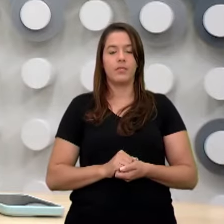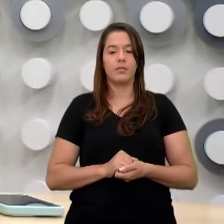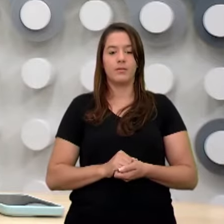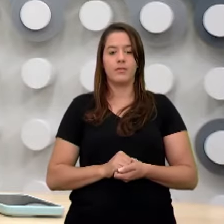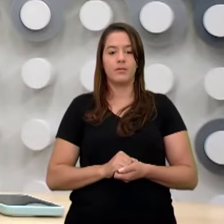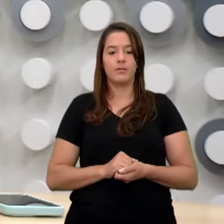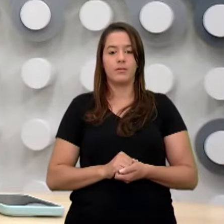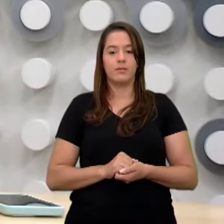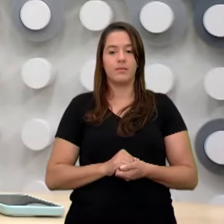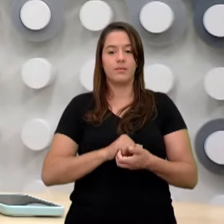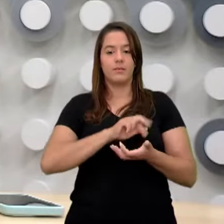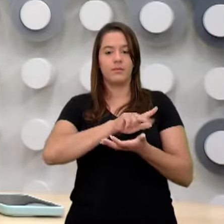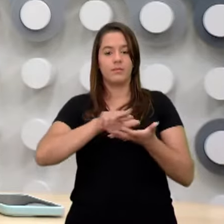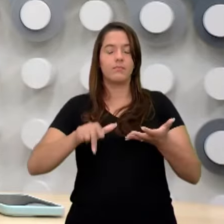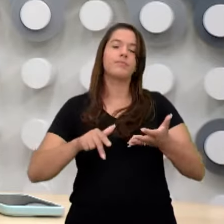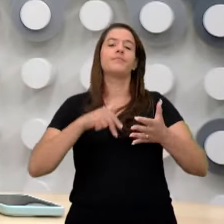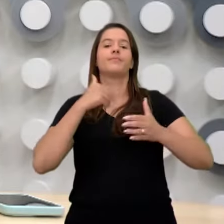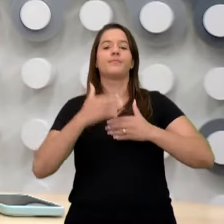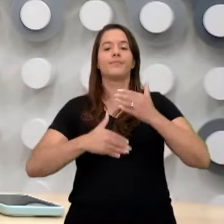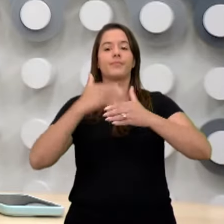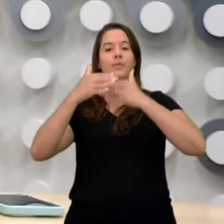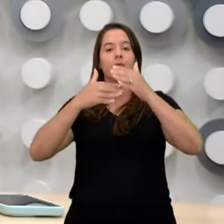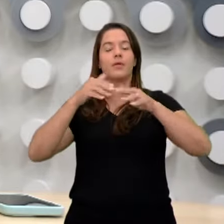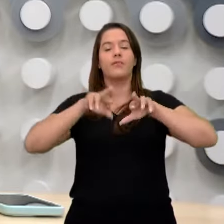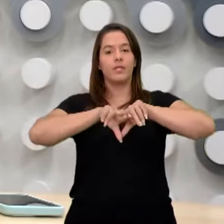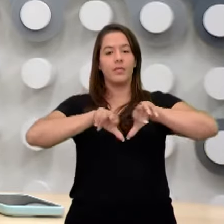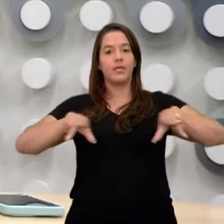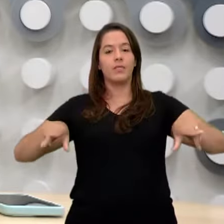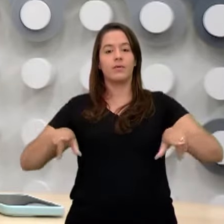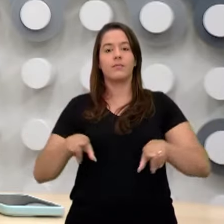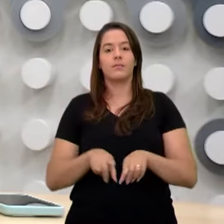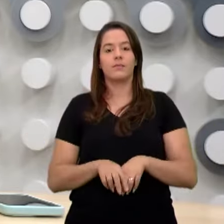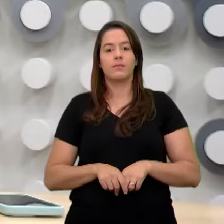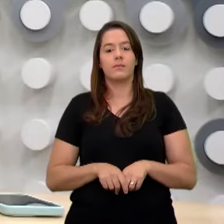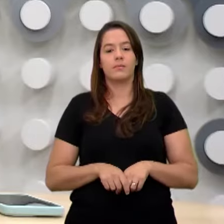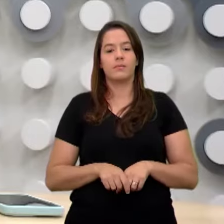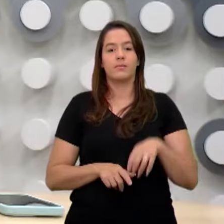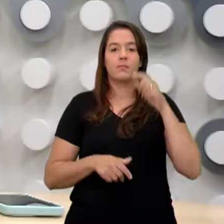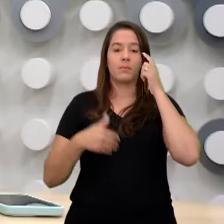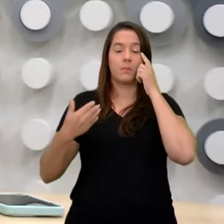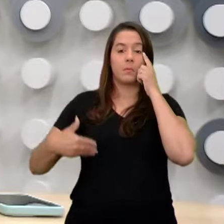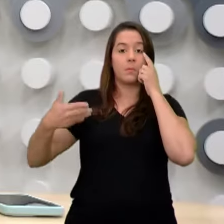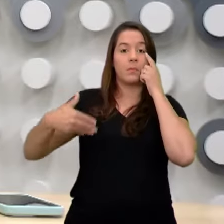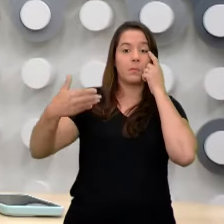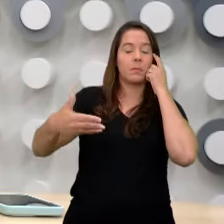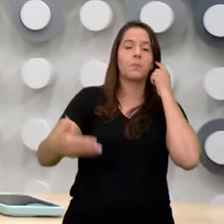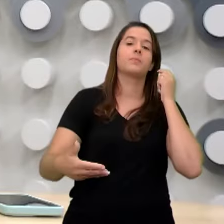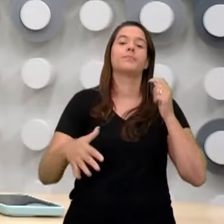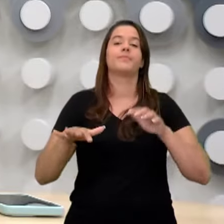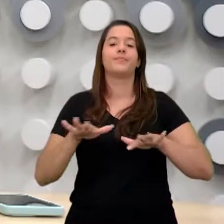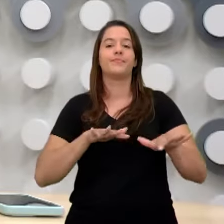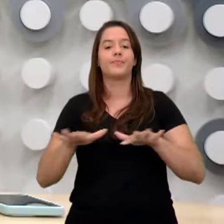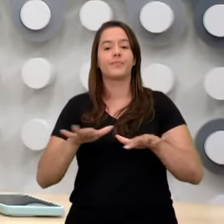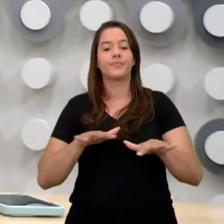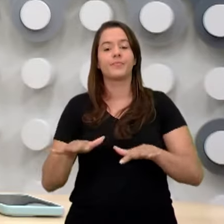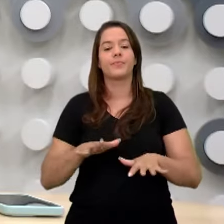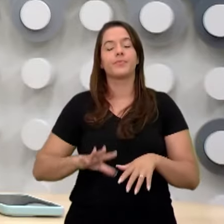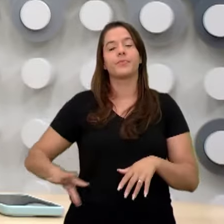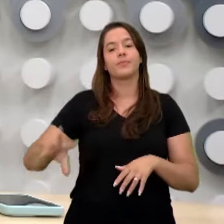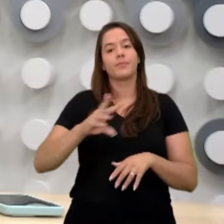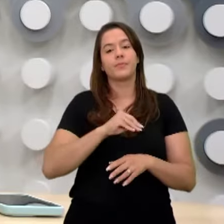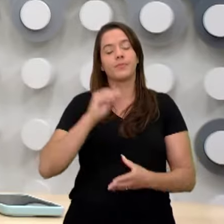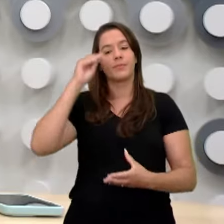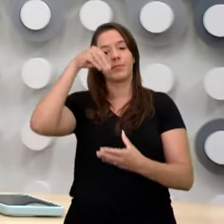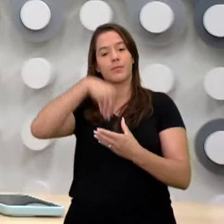ela é dinâmica, por isso que nós estamos deixando bem claro no objetivo dessa dinâmica que o planeta tem. Então os movimentos